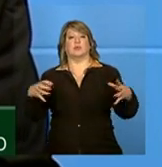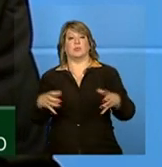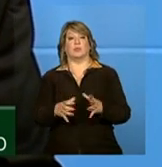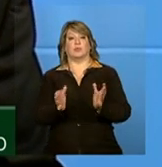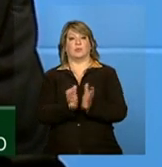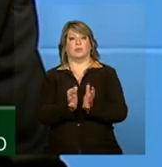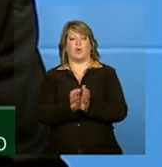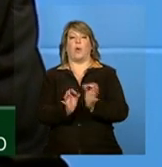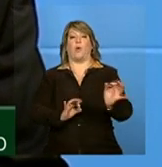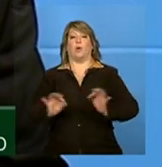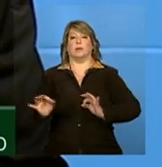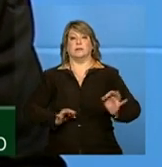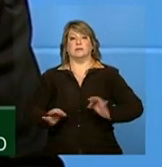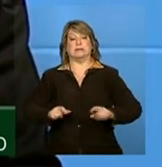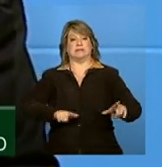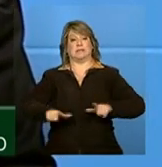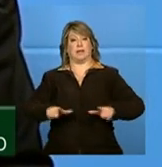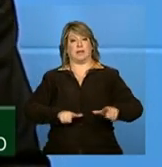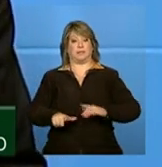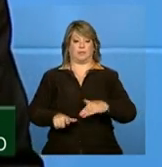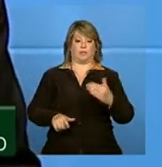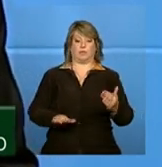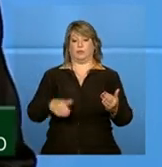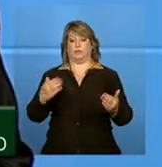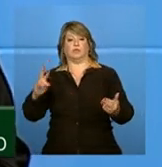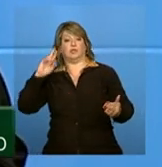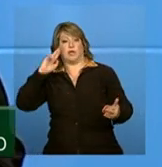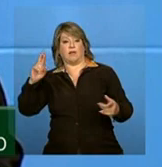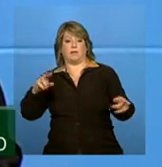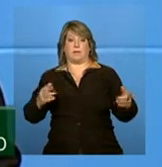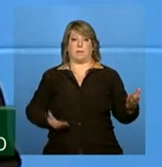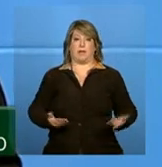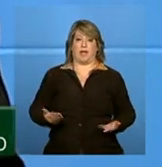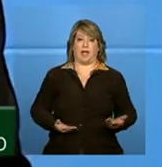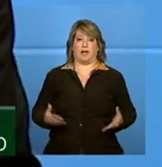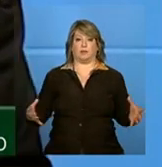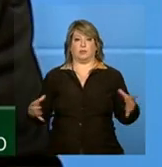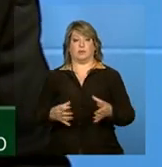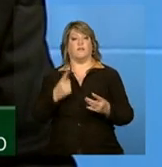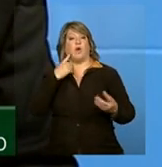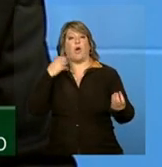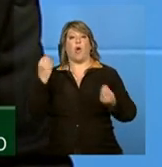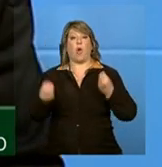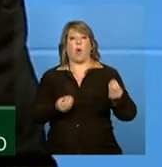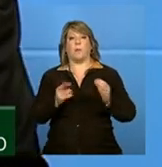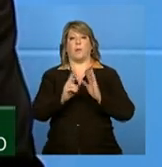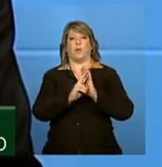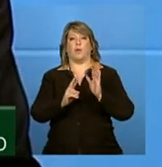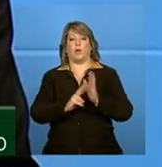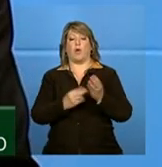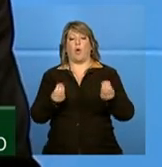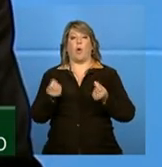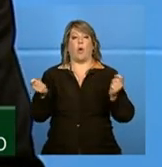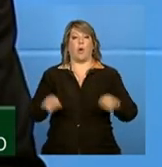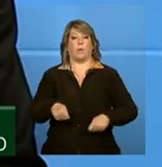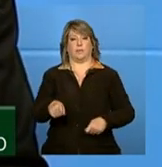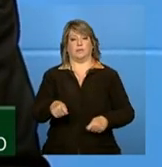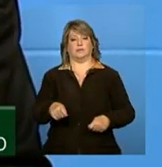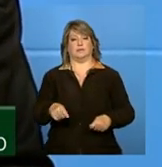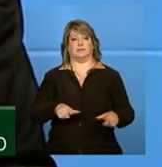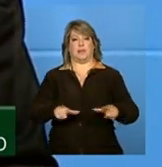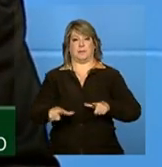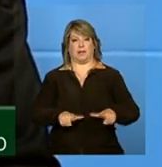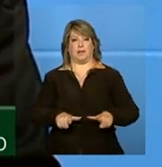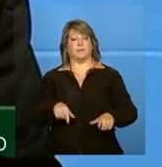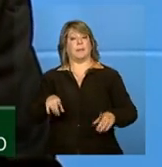e as organizações de trabalhadores, por outro, com relação às condições de trabalho. O diálogo social